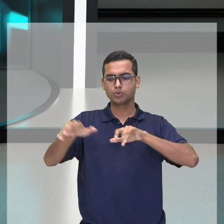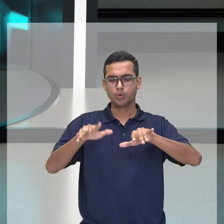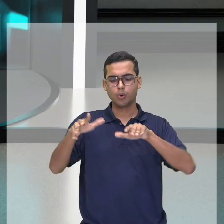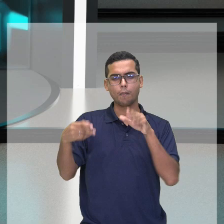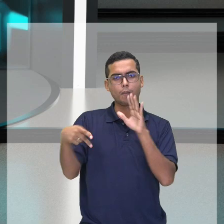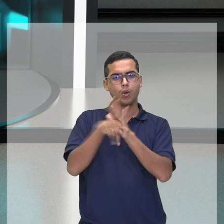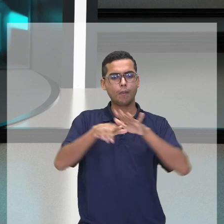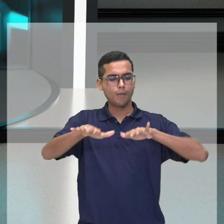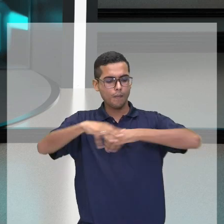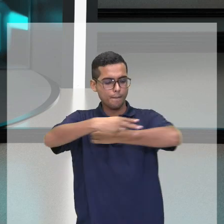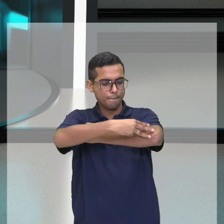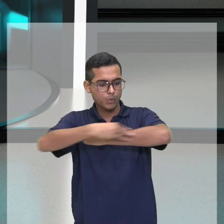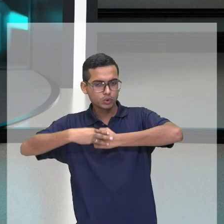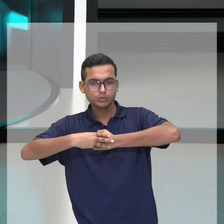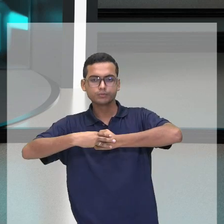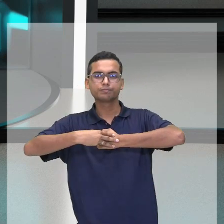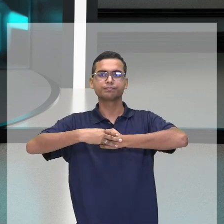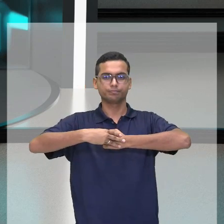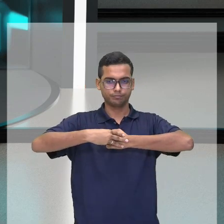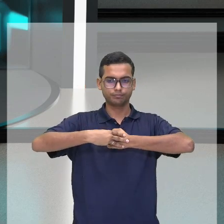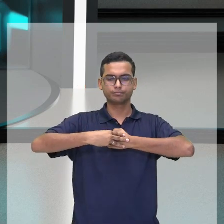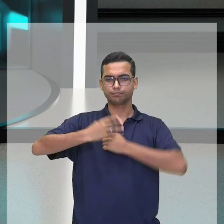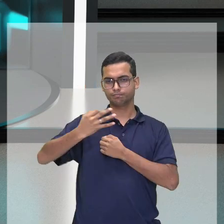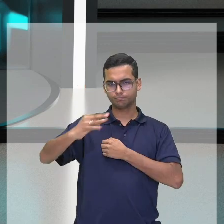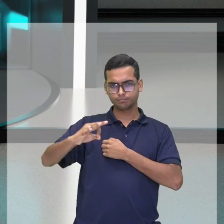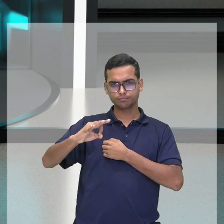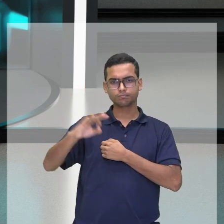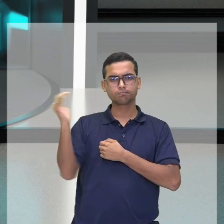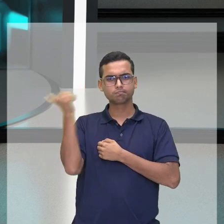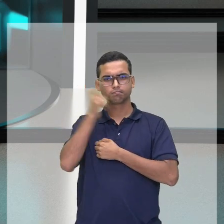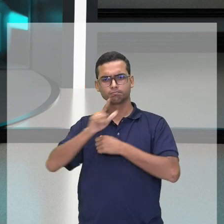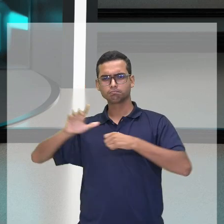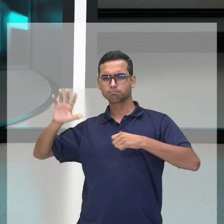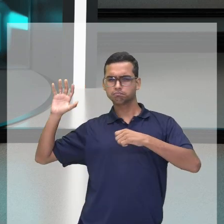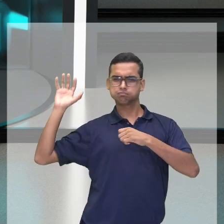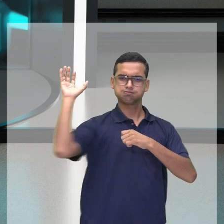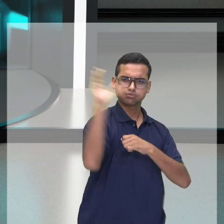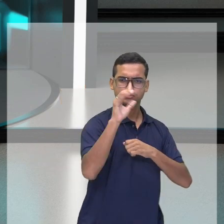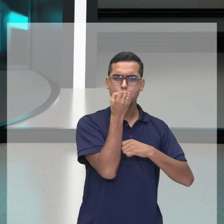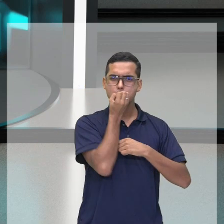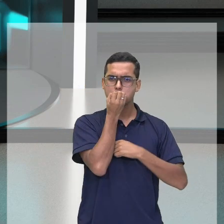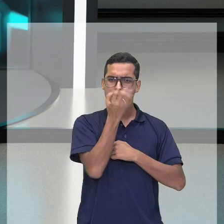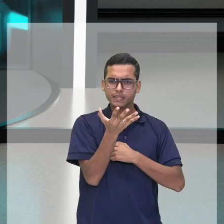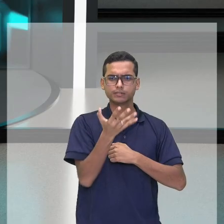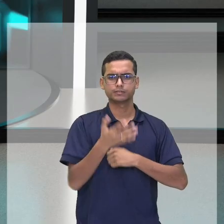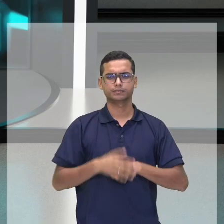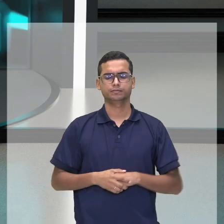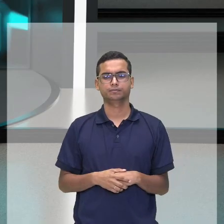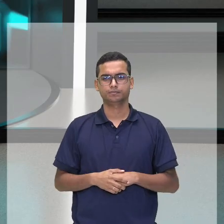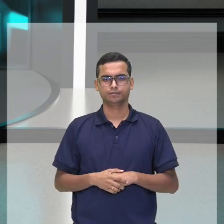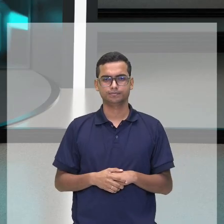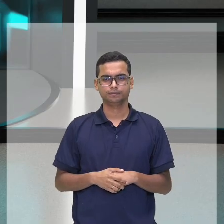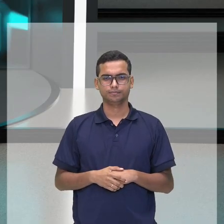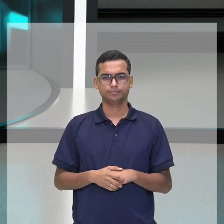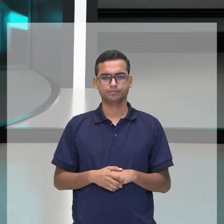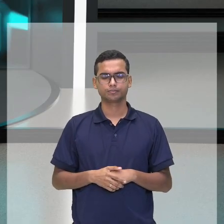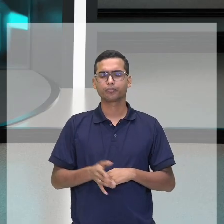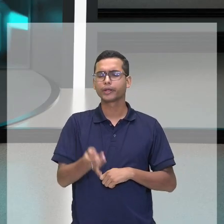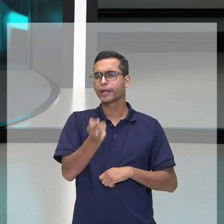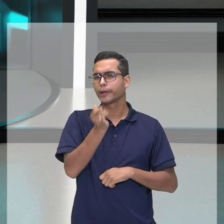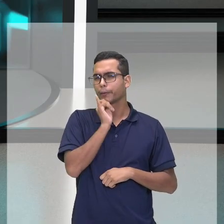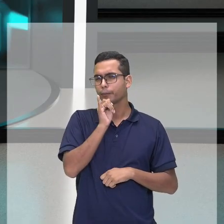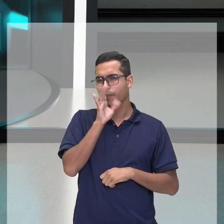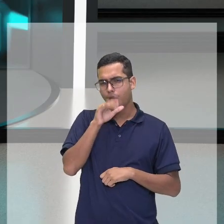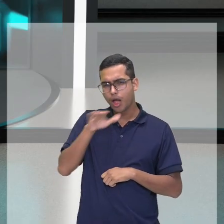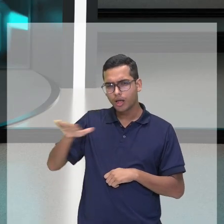musculatura, certo? De forma então que eu consigo fazer esse movimento bastante amplo. Se a gente pegar uma criança lá